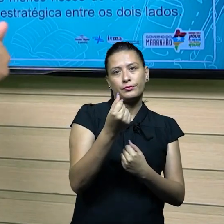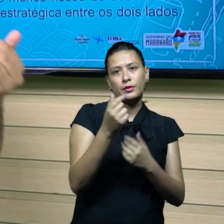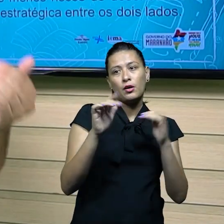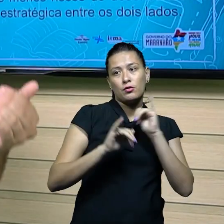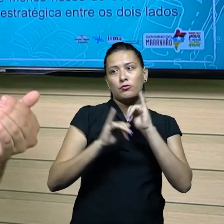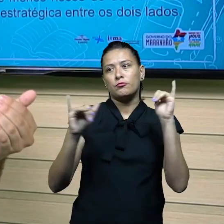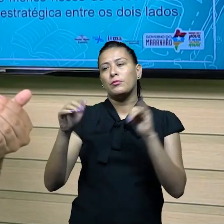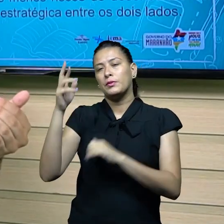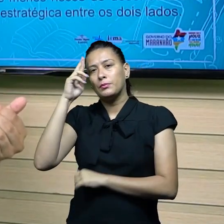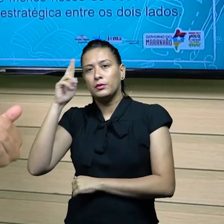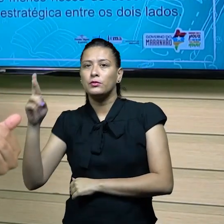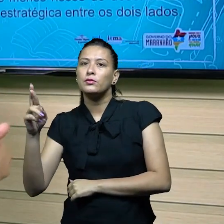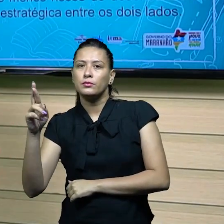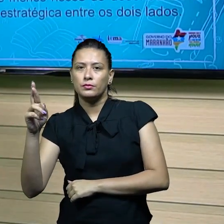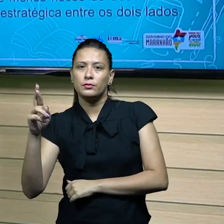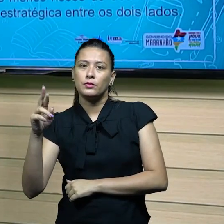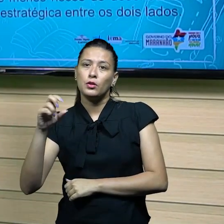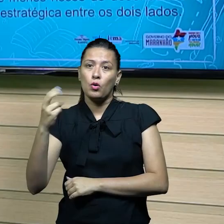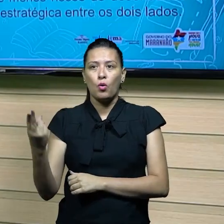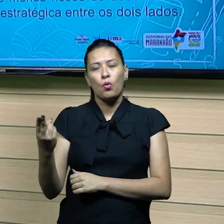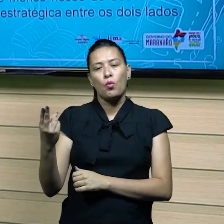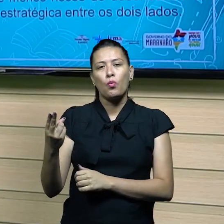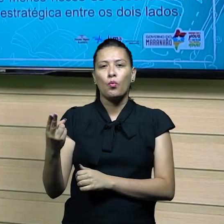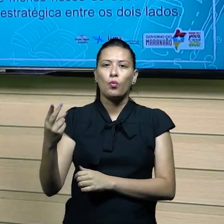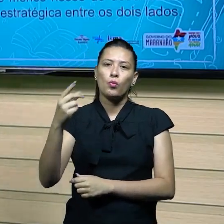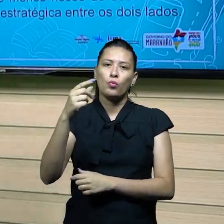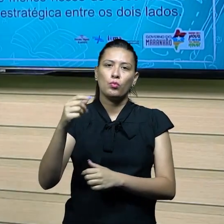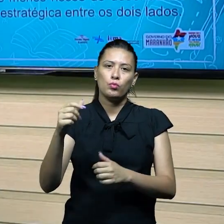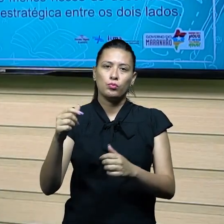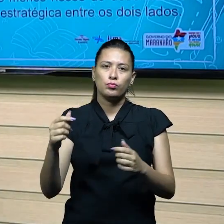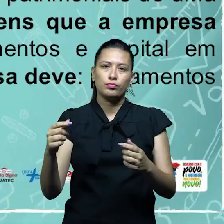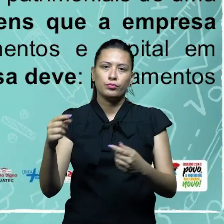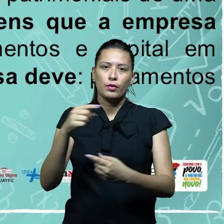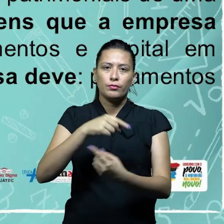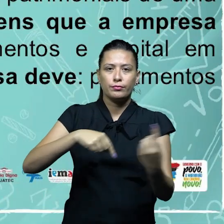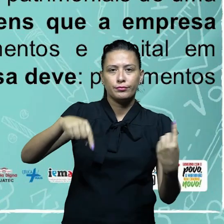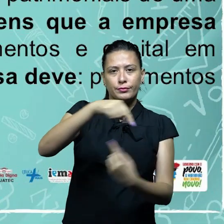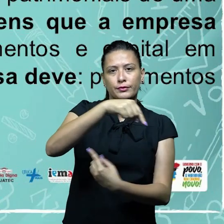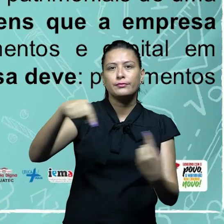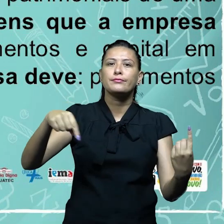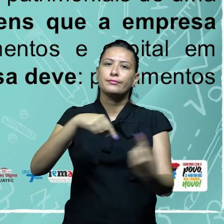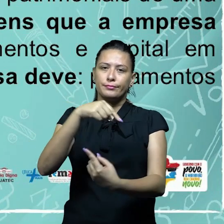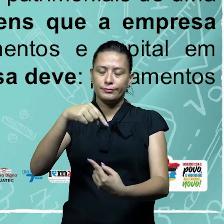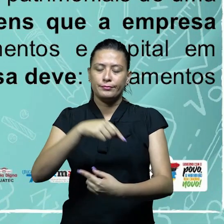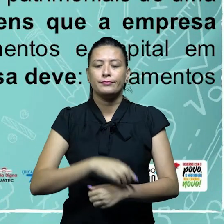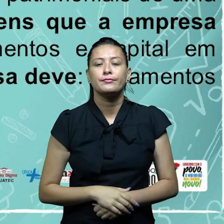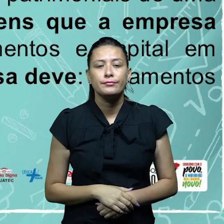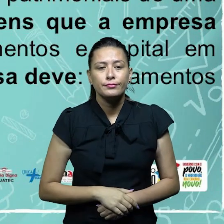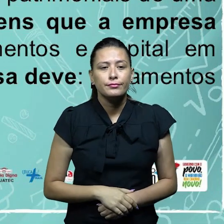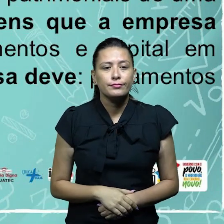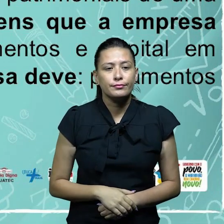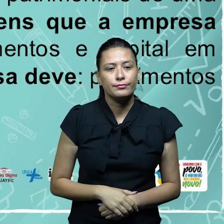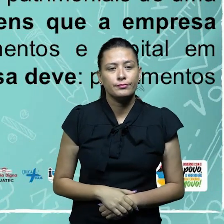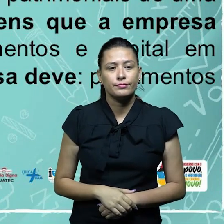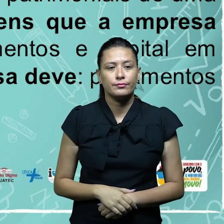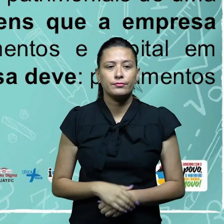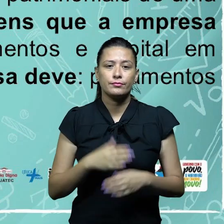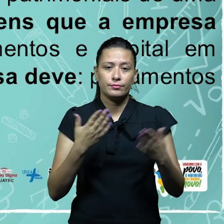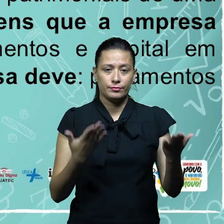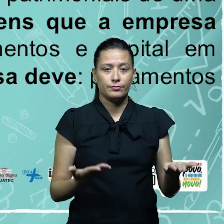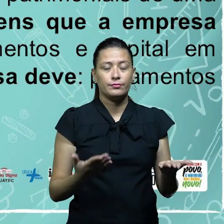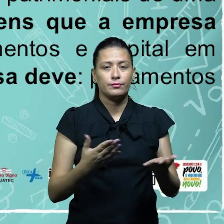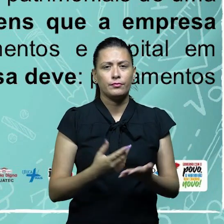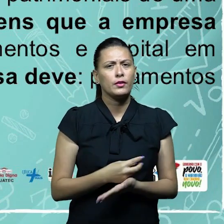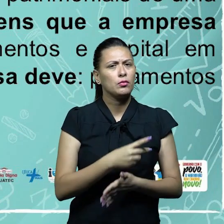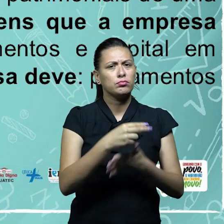diretoria para o setor financeiro também chega de maneira direta. Certinho? Então, quais são esses setores que nós vimos bem aqui?